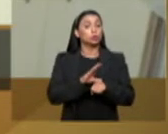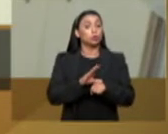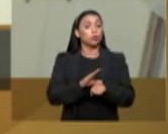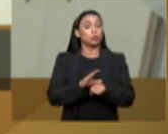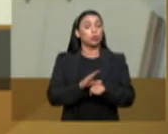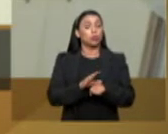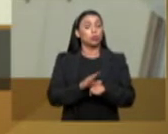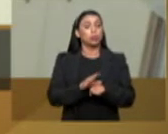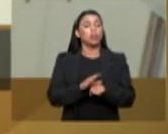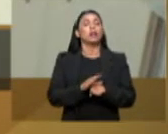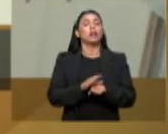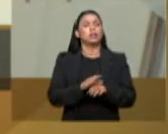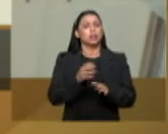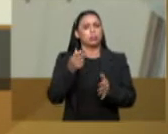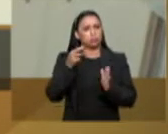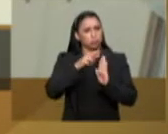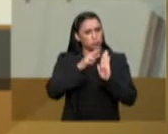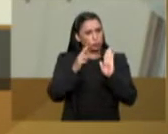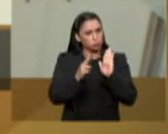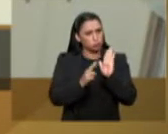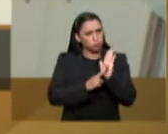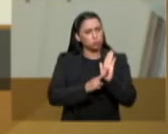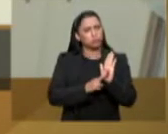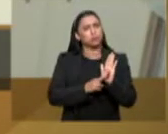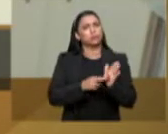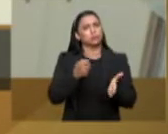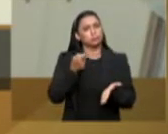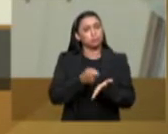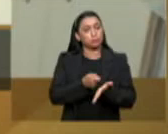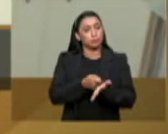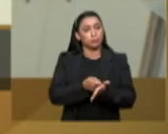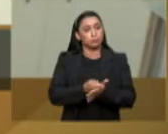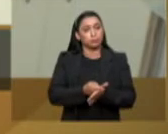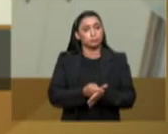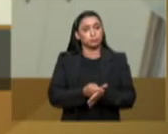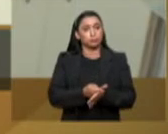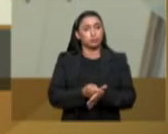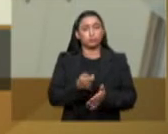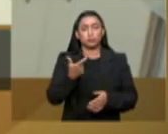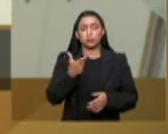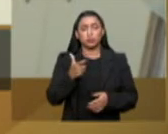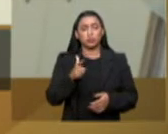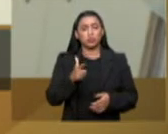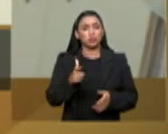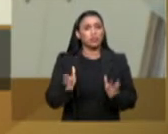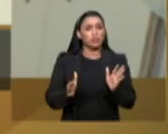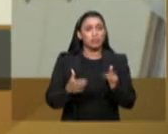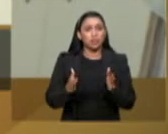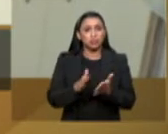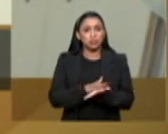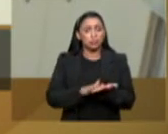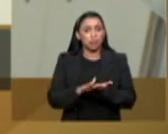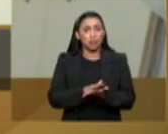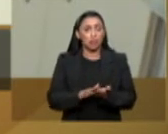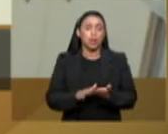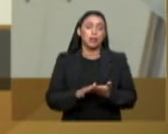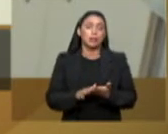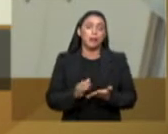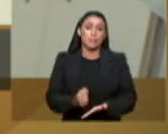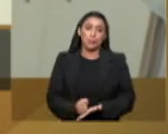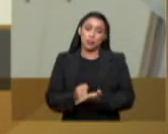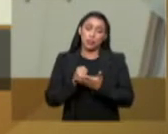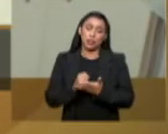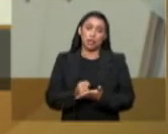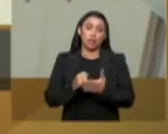rigidez normativa, inalterabilidade, petrificação, inclusive diante de tentativas de beneficiar os